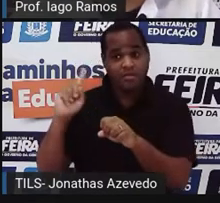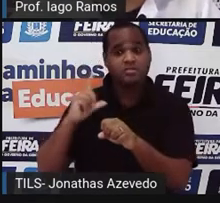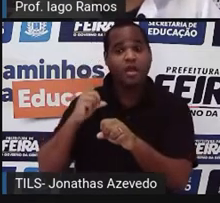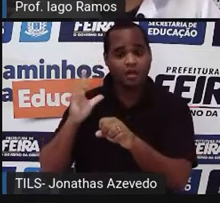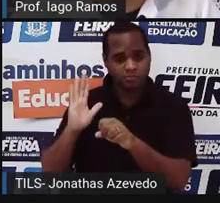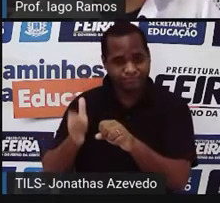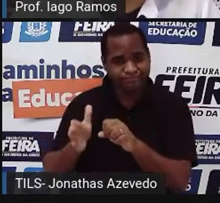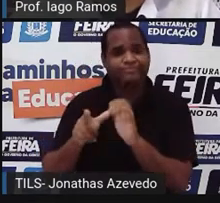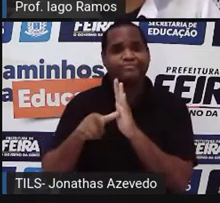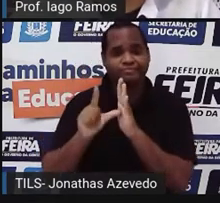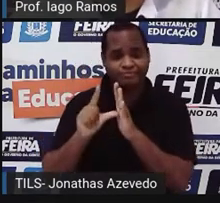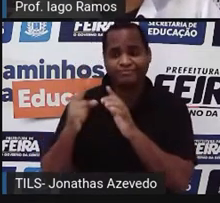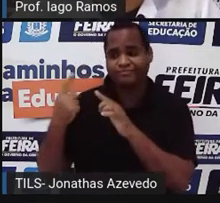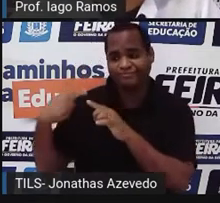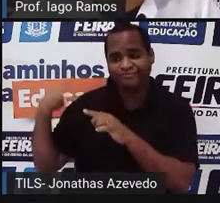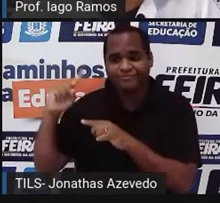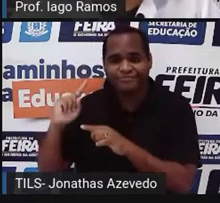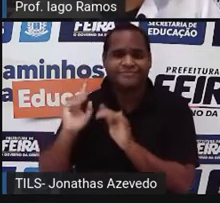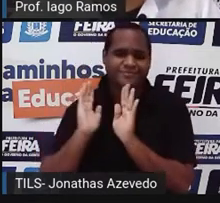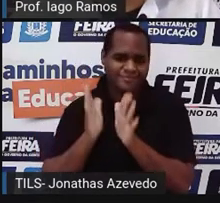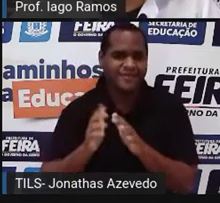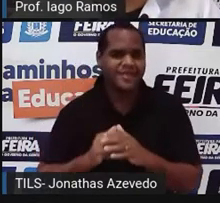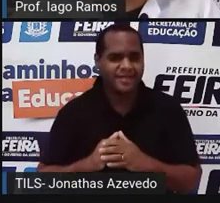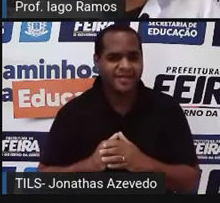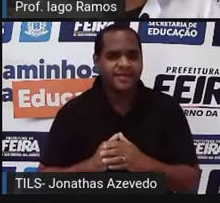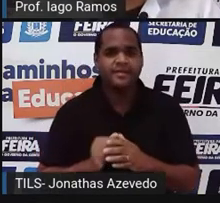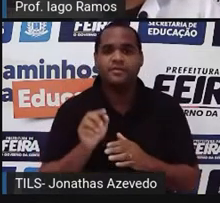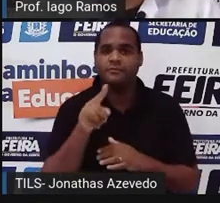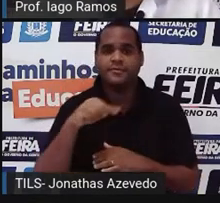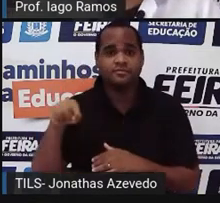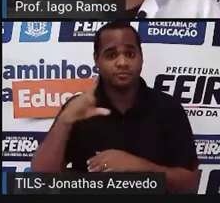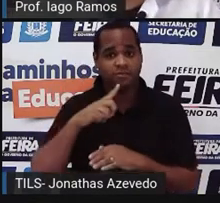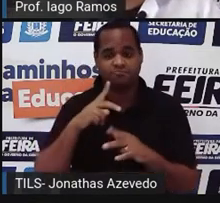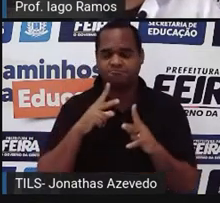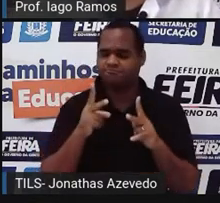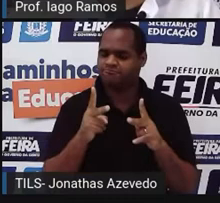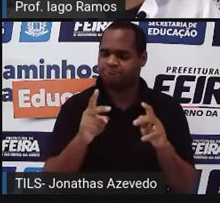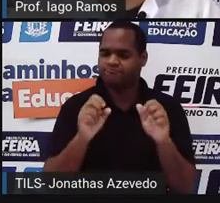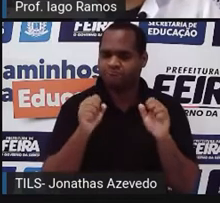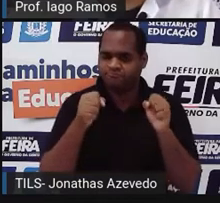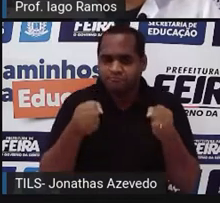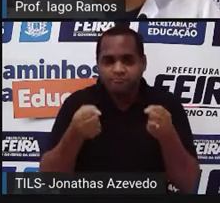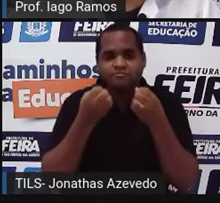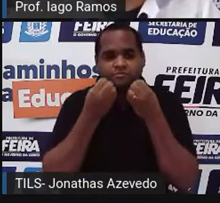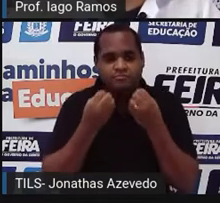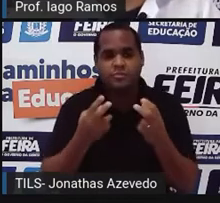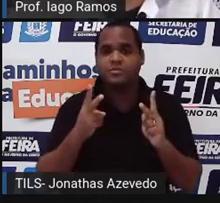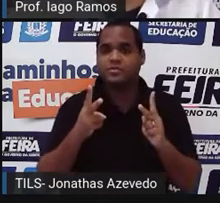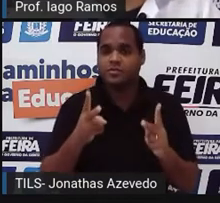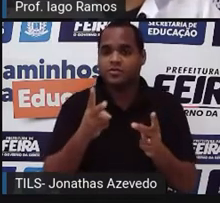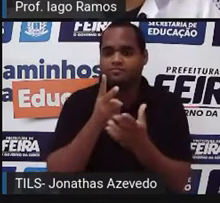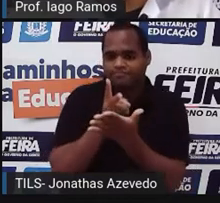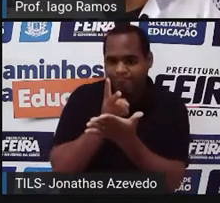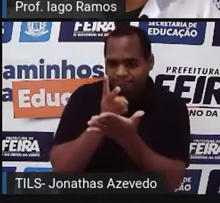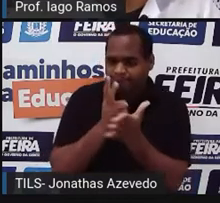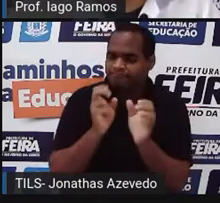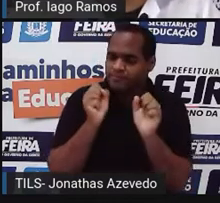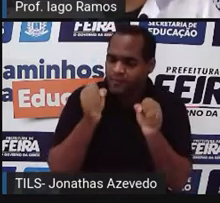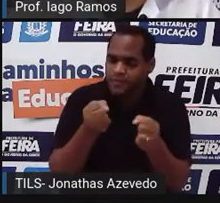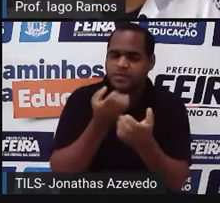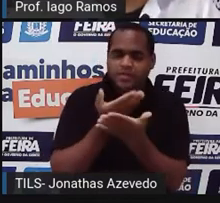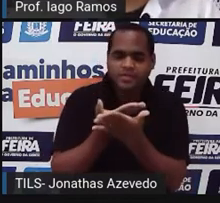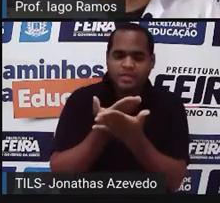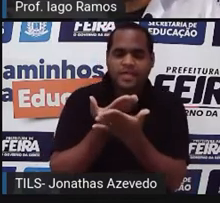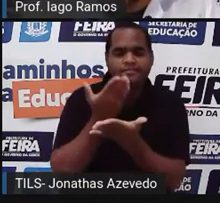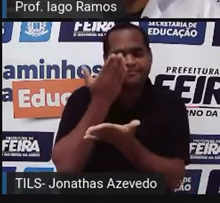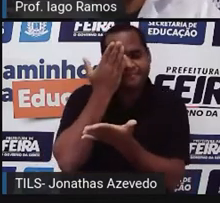daqui. Pois é, né? Então a gente vai dar continuidade, a gente vai continuar estudando isso que a